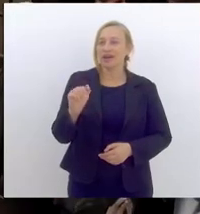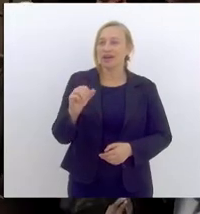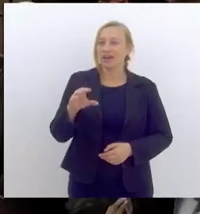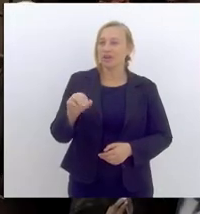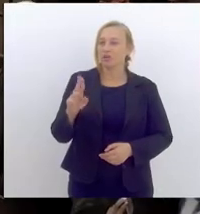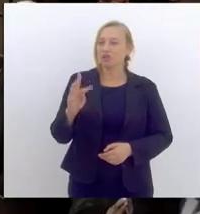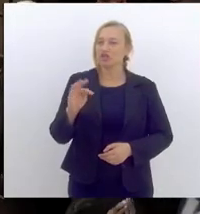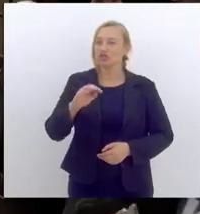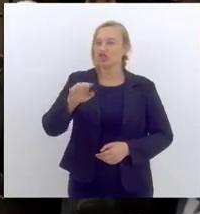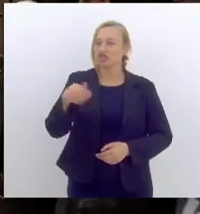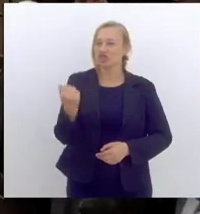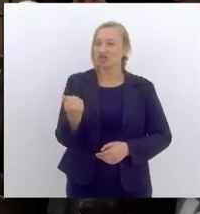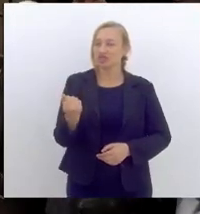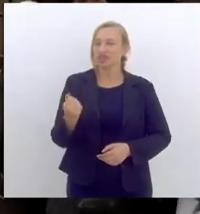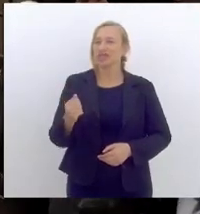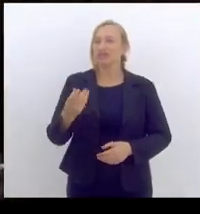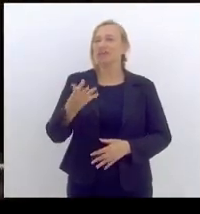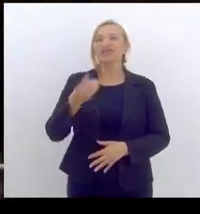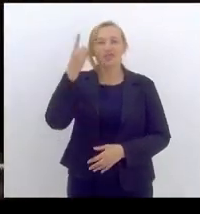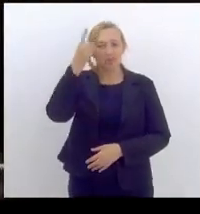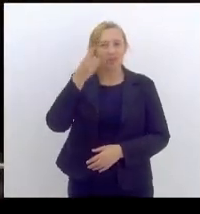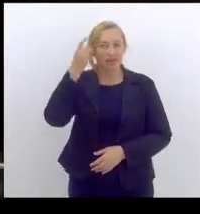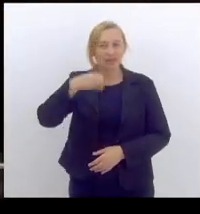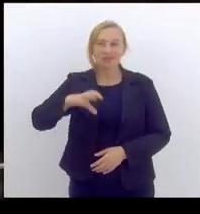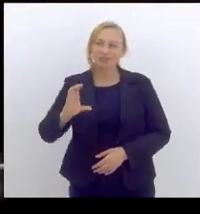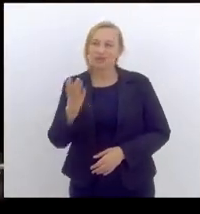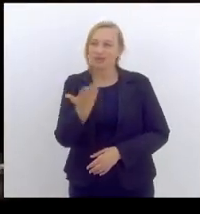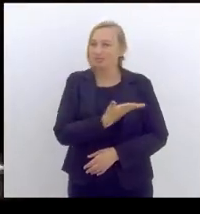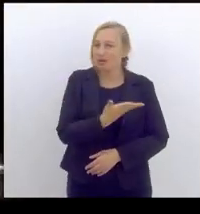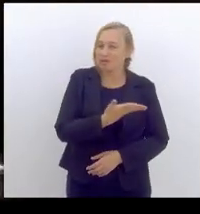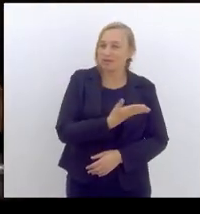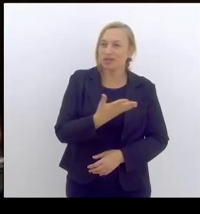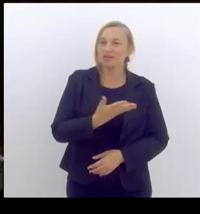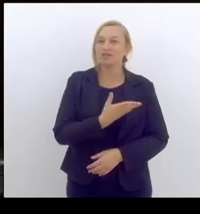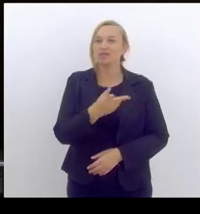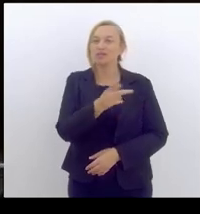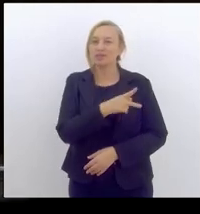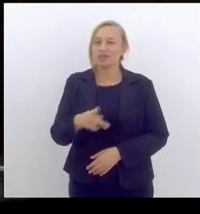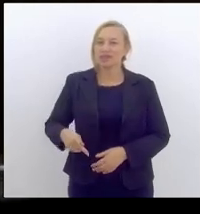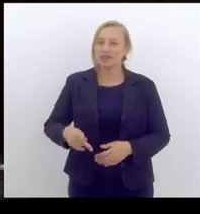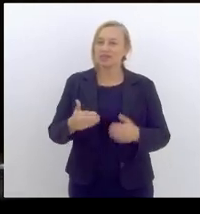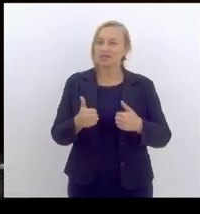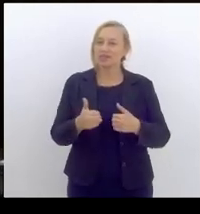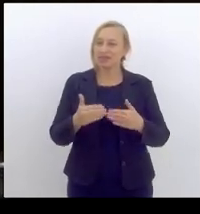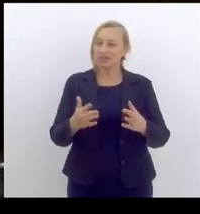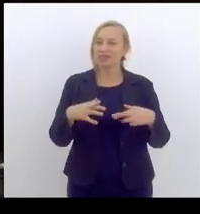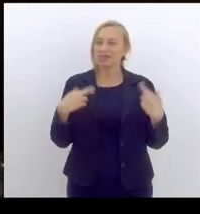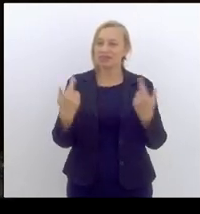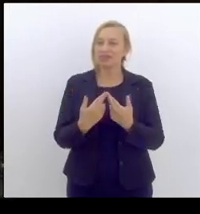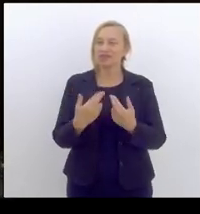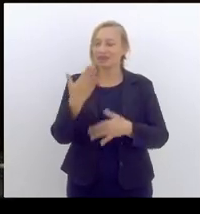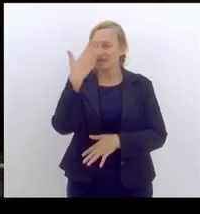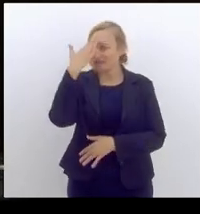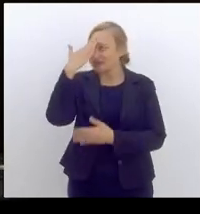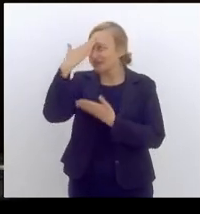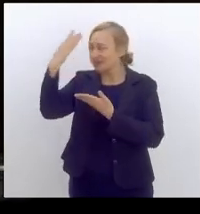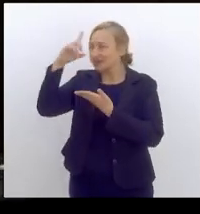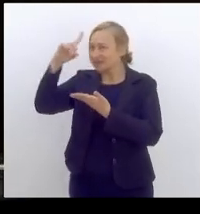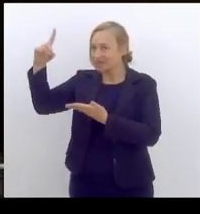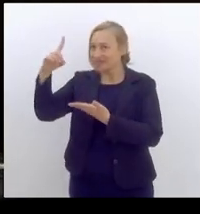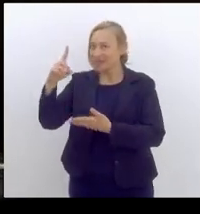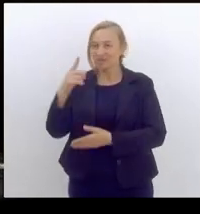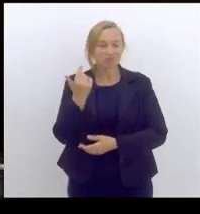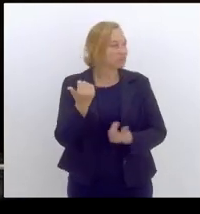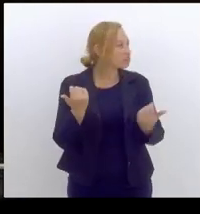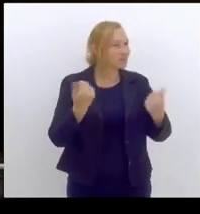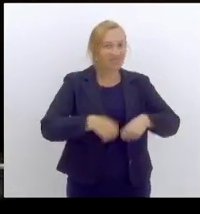Deputado Mink, meu amigo, presidente dessa sessão, graças a Deus eu não preciso de